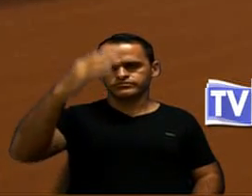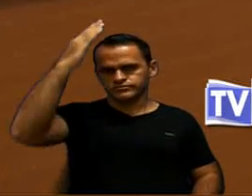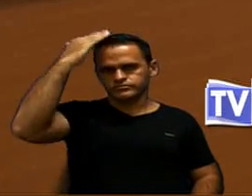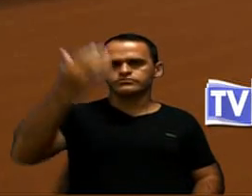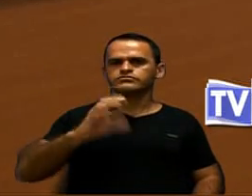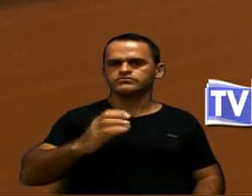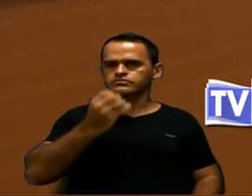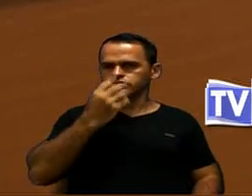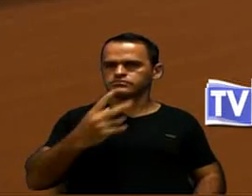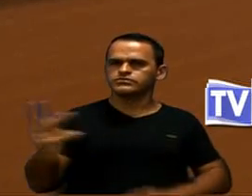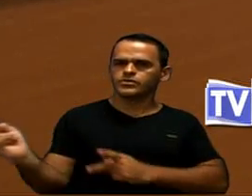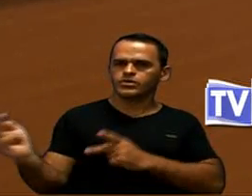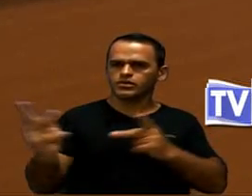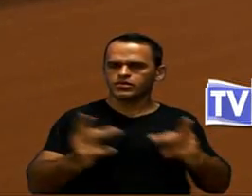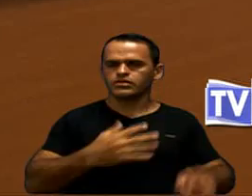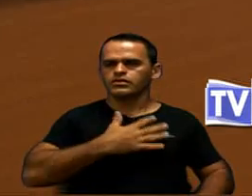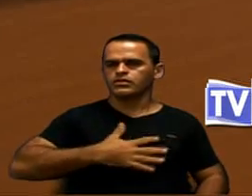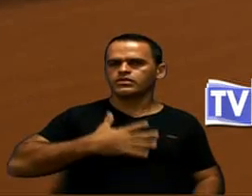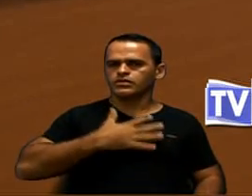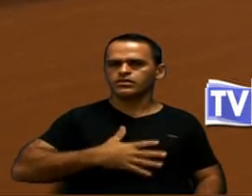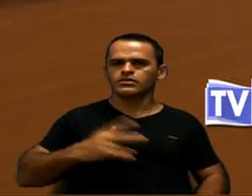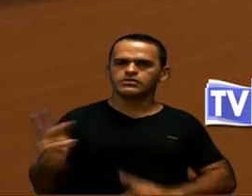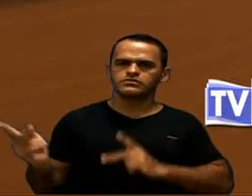vocês nos honrarem aqui.